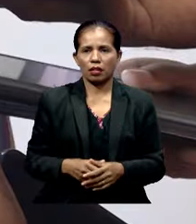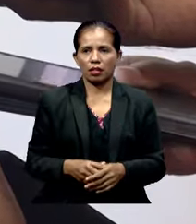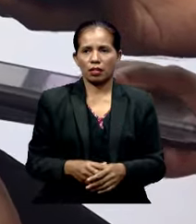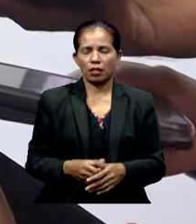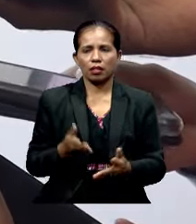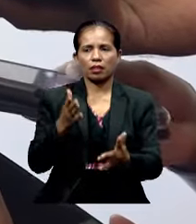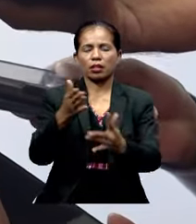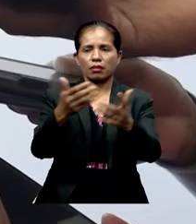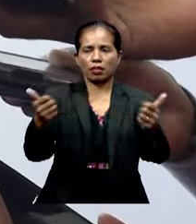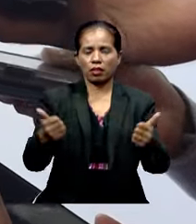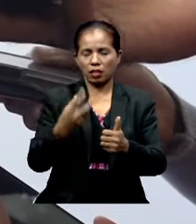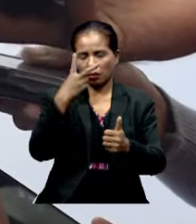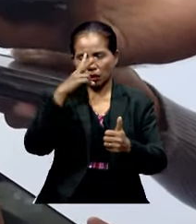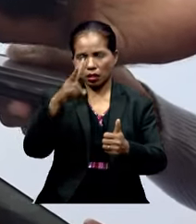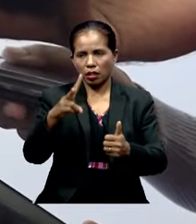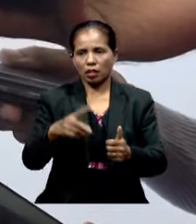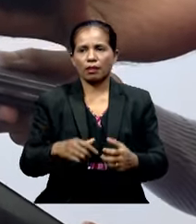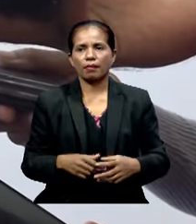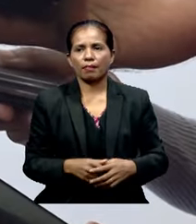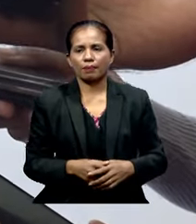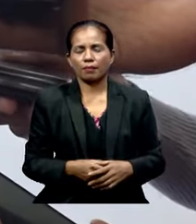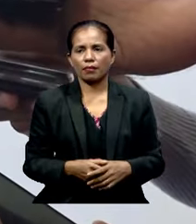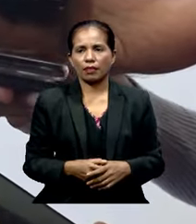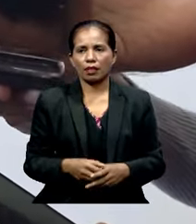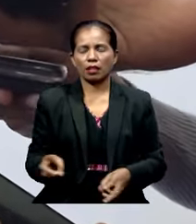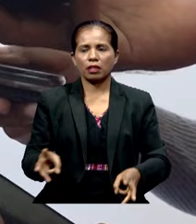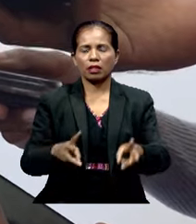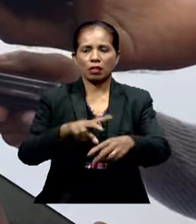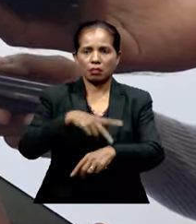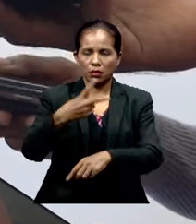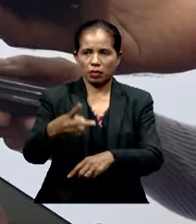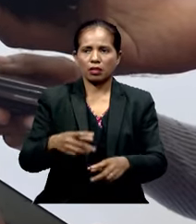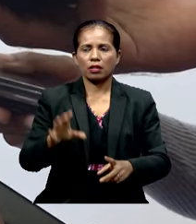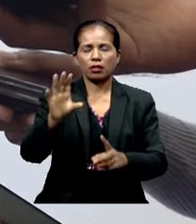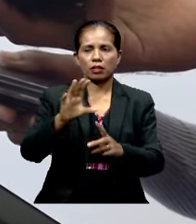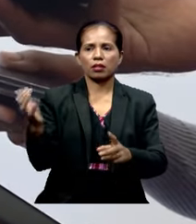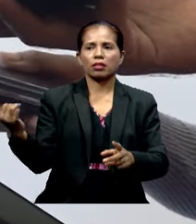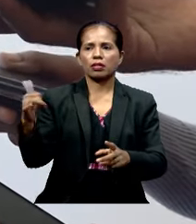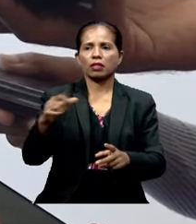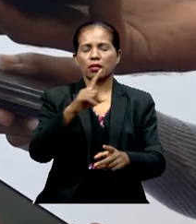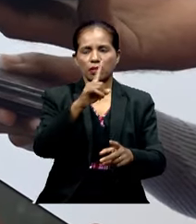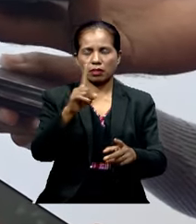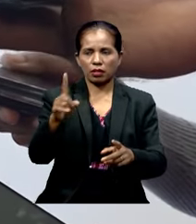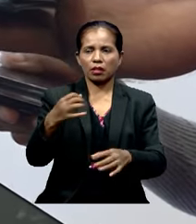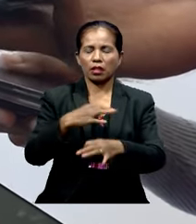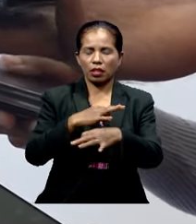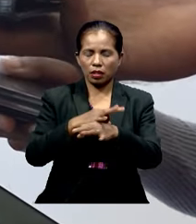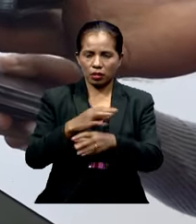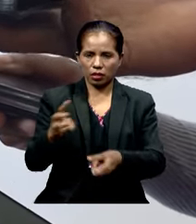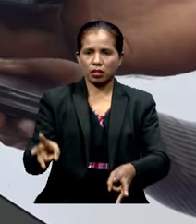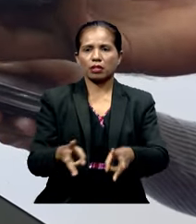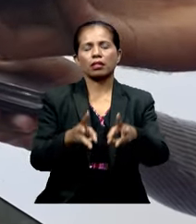aldeia. Ao bairro ainda para passear dali, estrada é mono roto. Sira, mês, uma caidinha, sira na